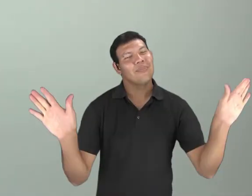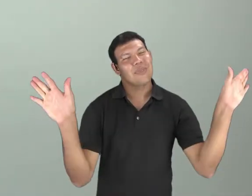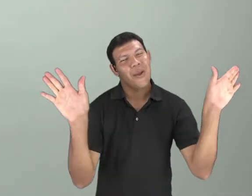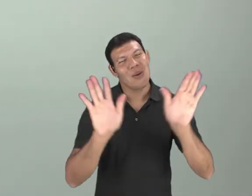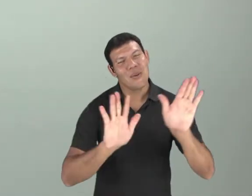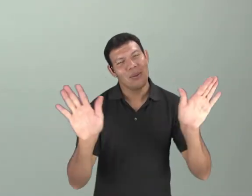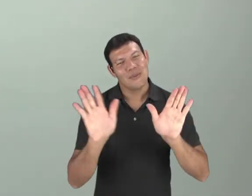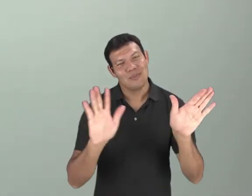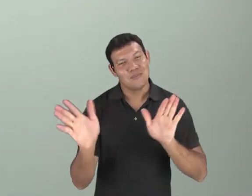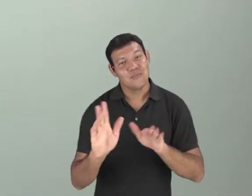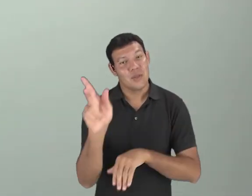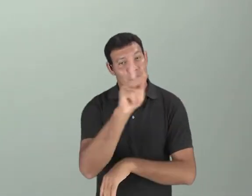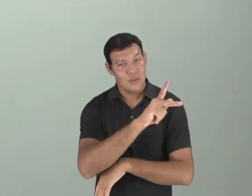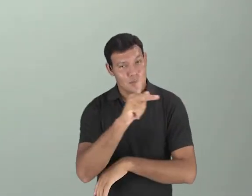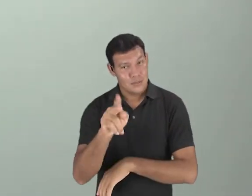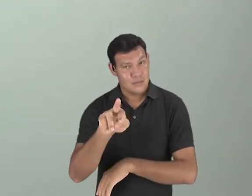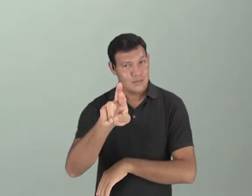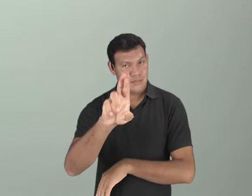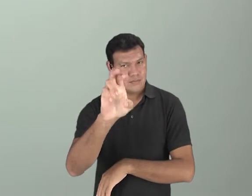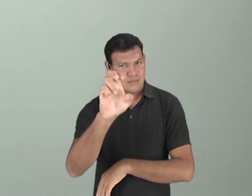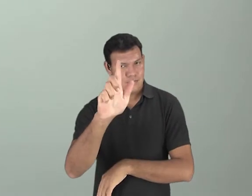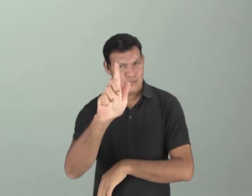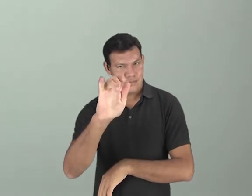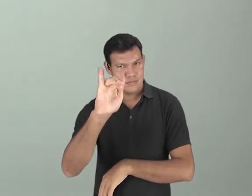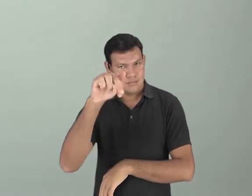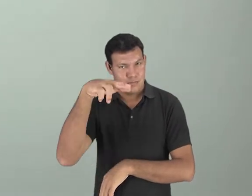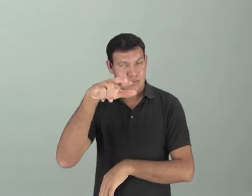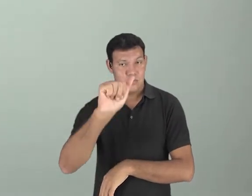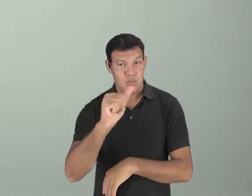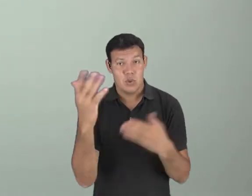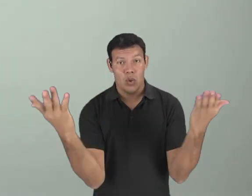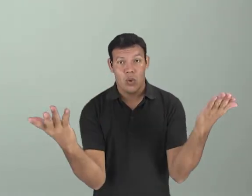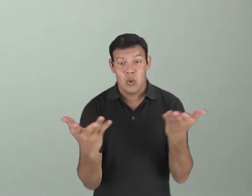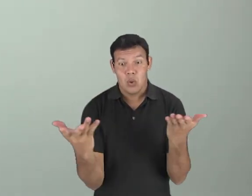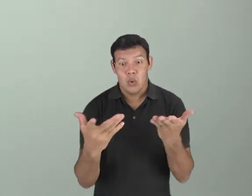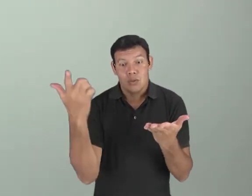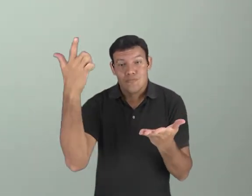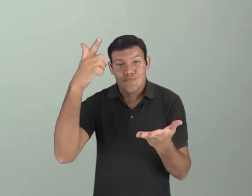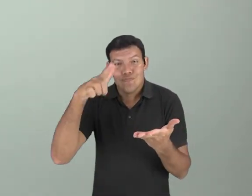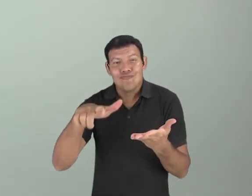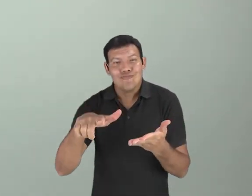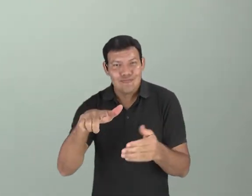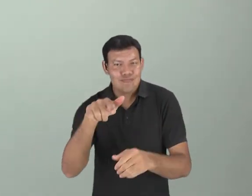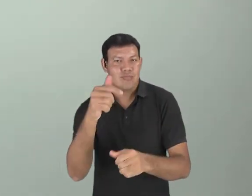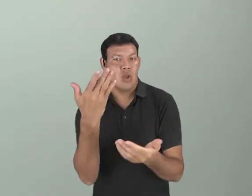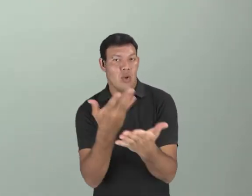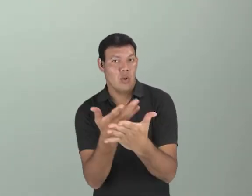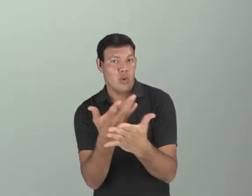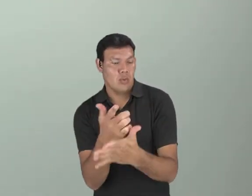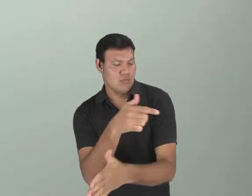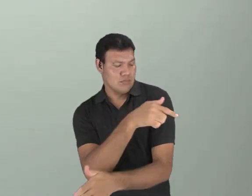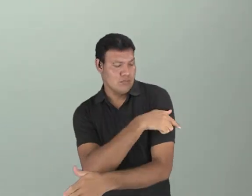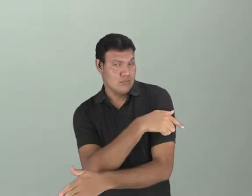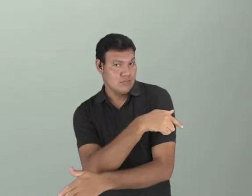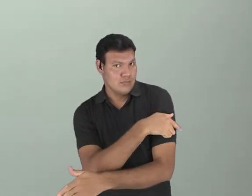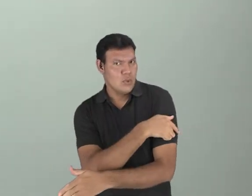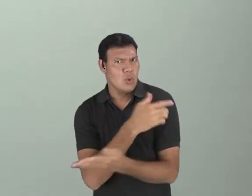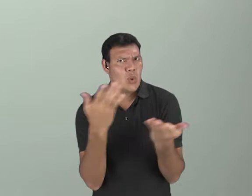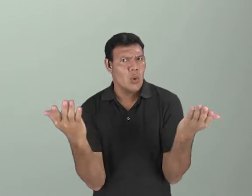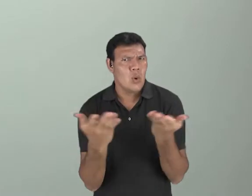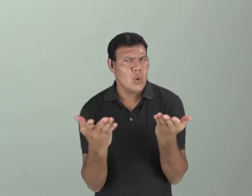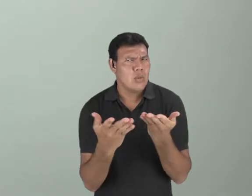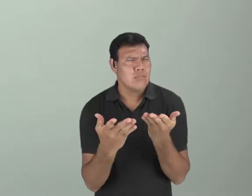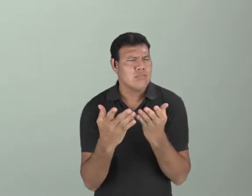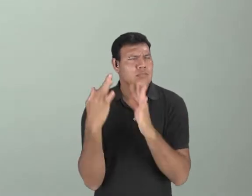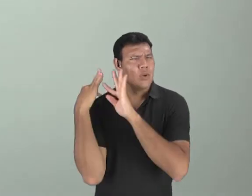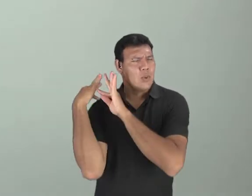Olá, eu sou a professora Regina e nós estamos hoje aqui para uma aula do 7º ano. E na aula de hoje nós vamos